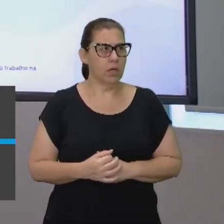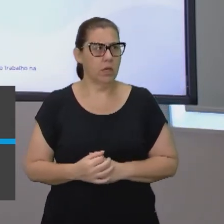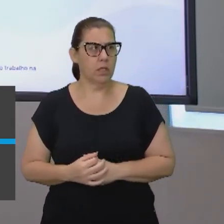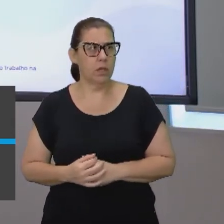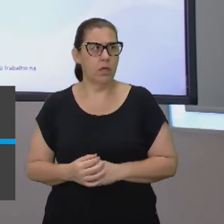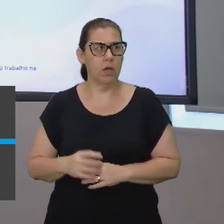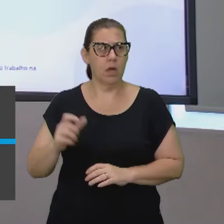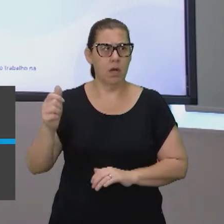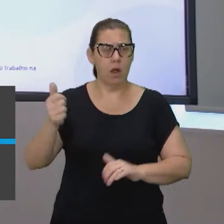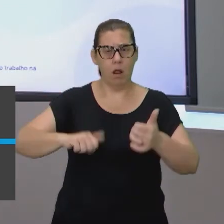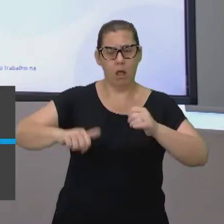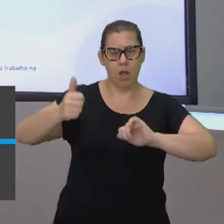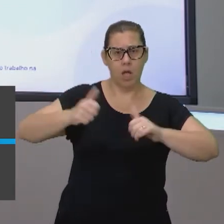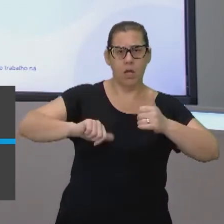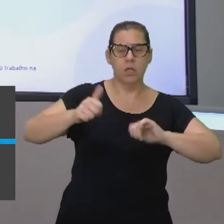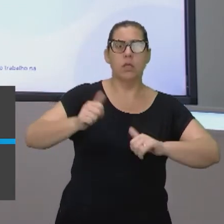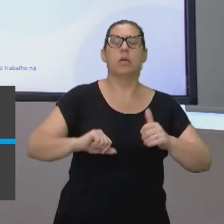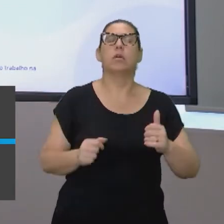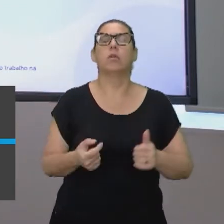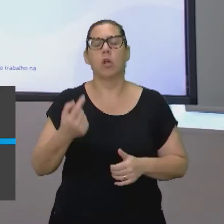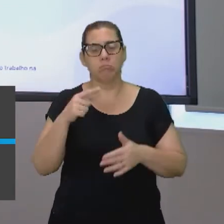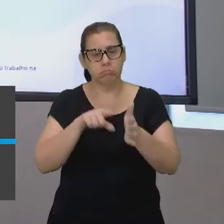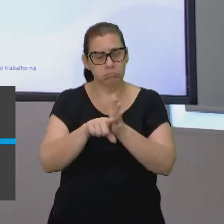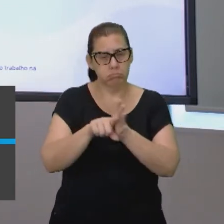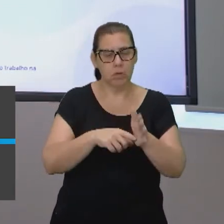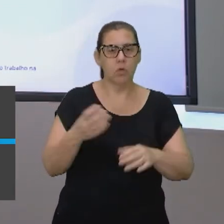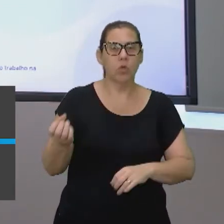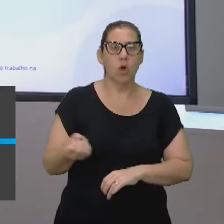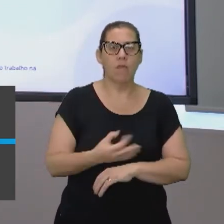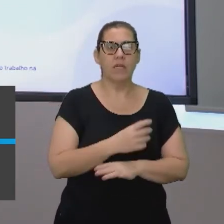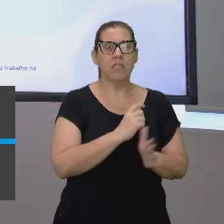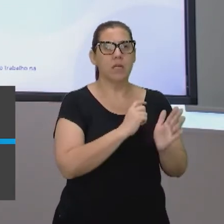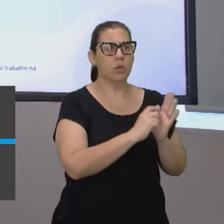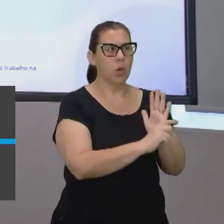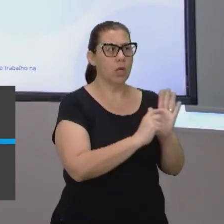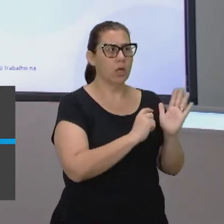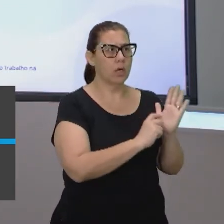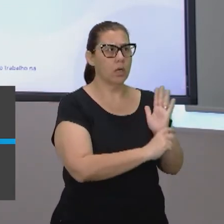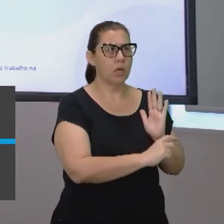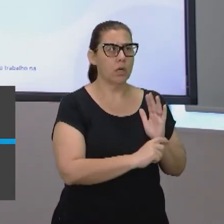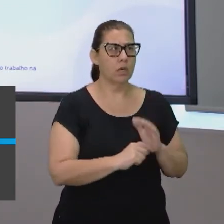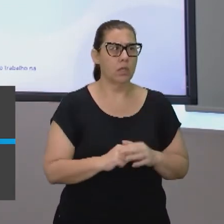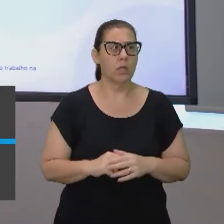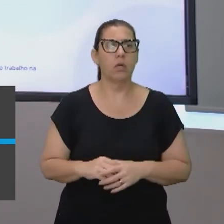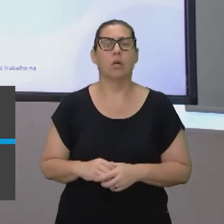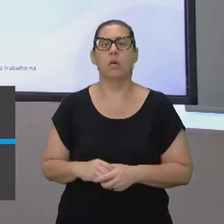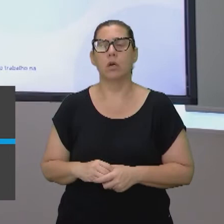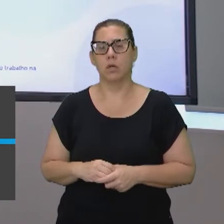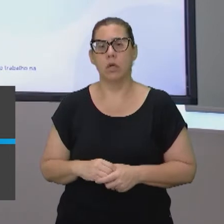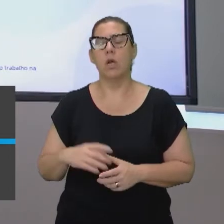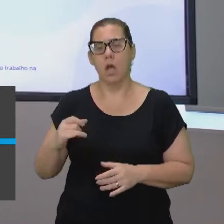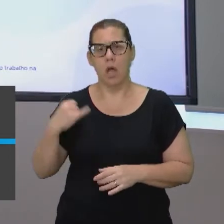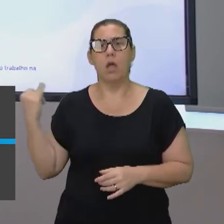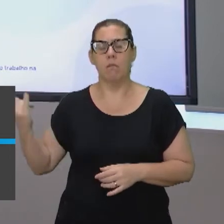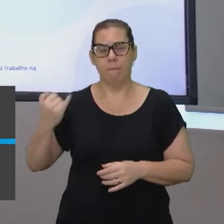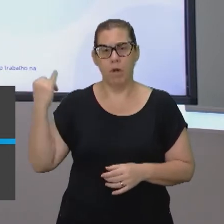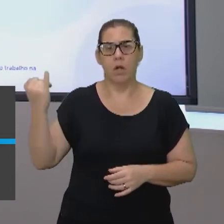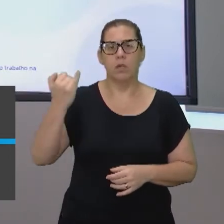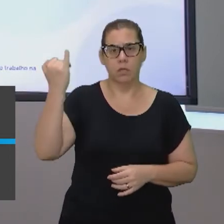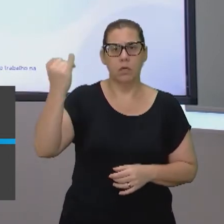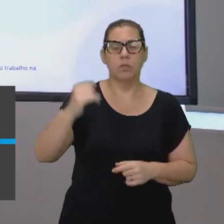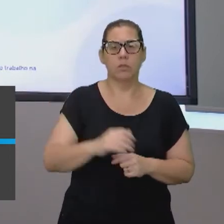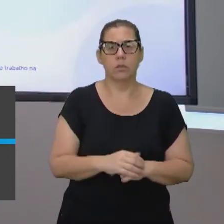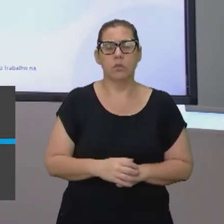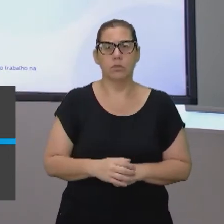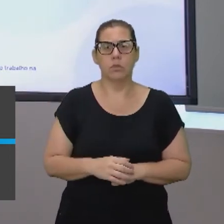essas transformações mais recentes, como eu já havia falado. E uma dessas transformações que é muito importante é